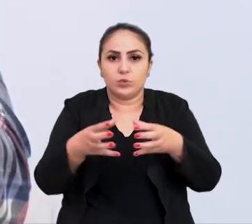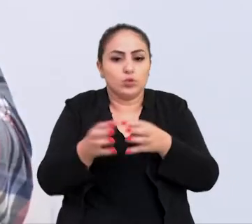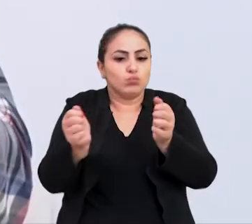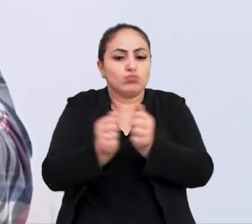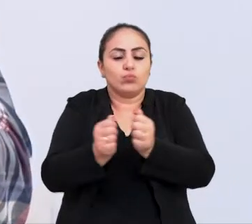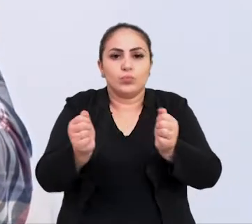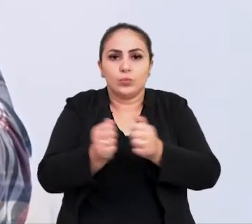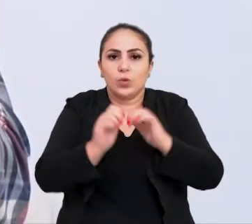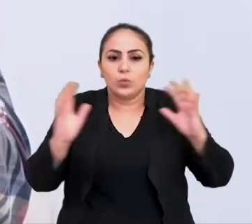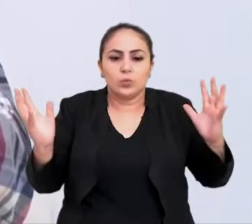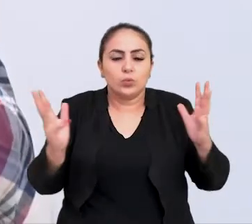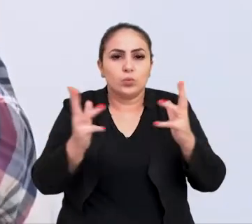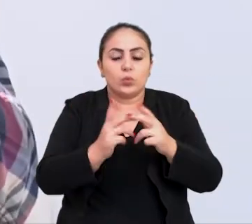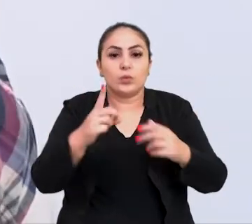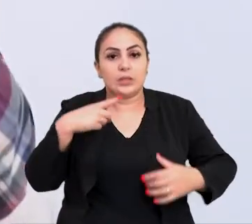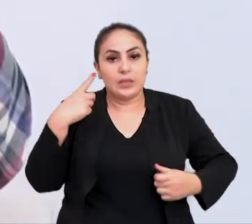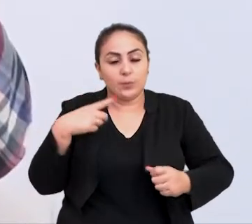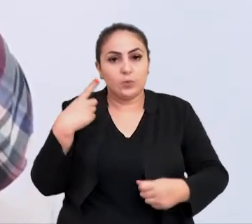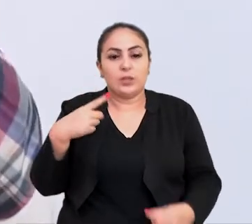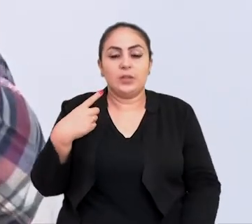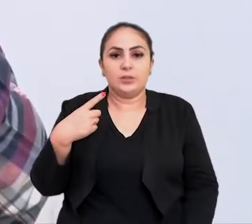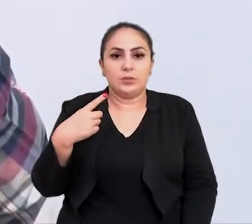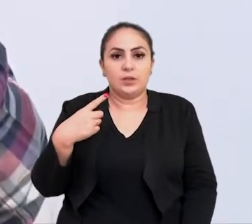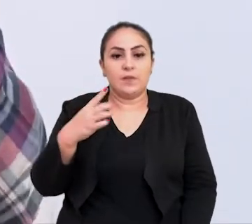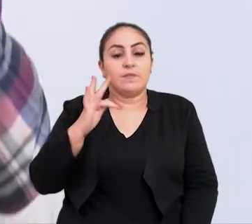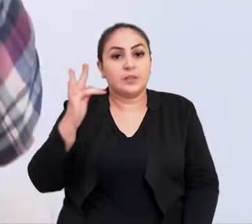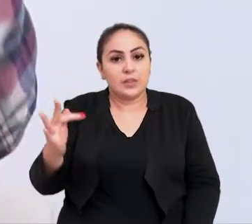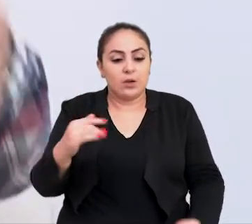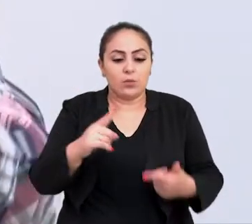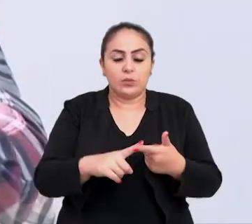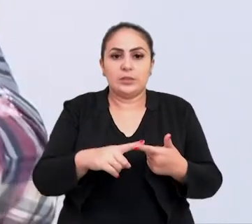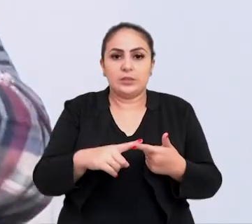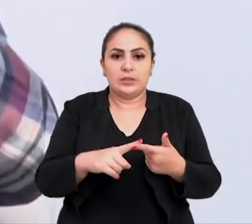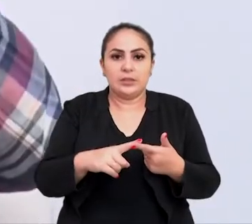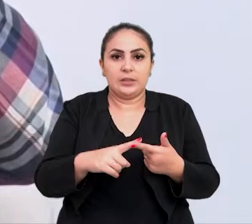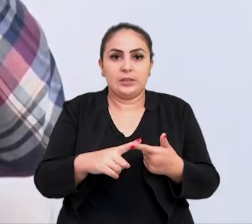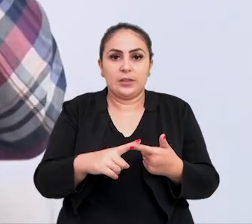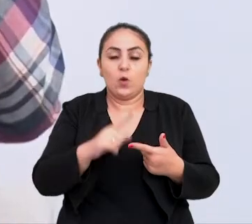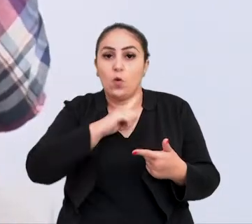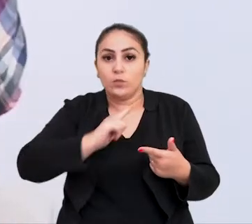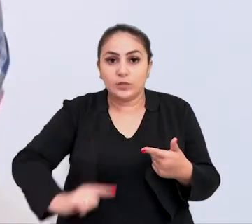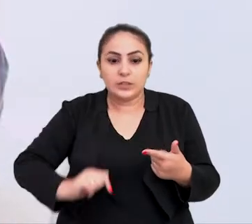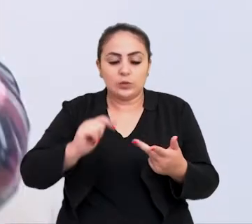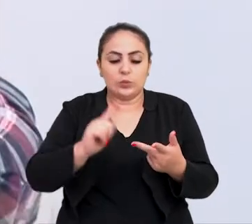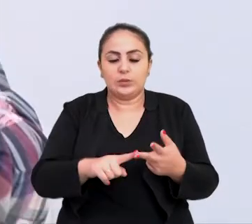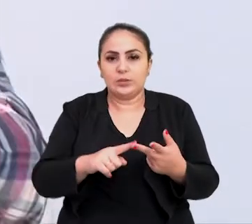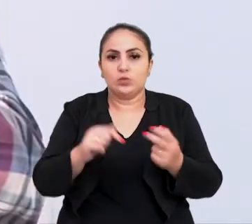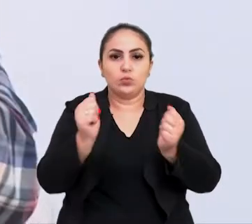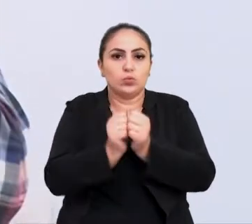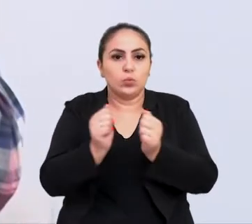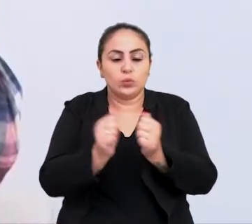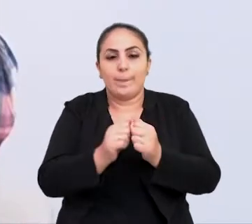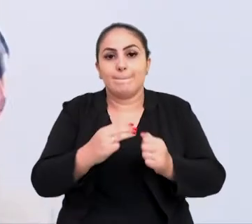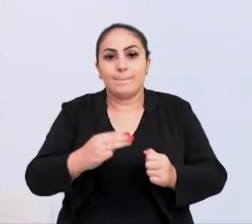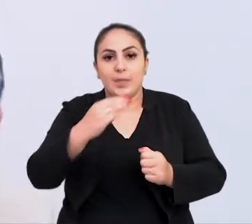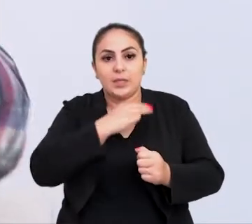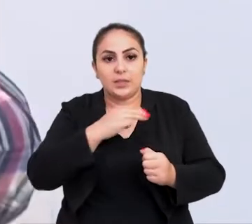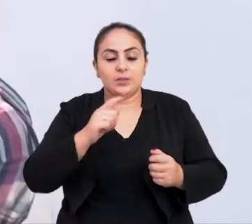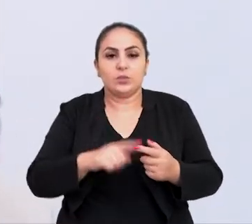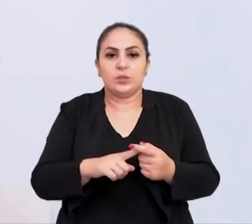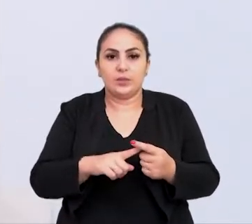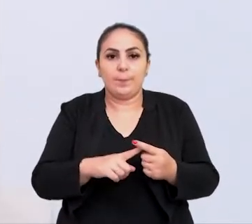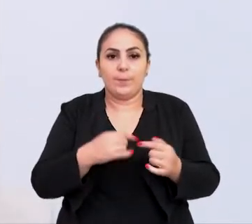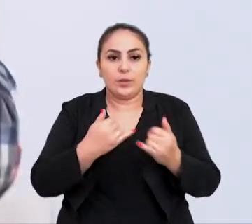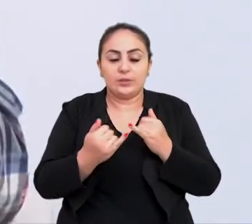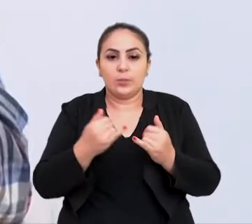né? É junto com o deputado federal, junto com o governador, junto com o